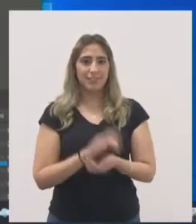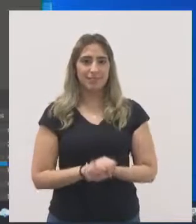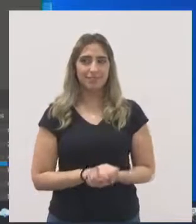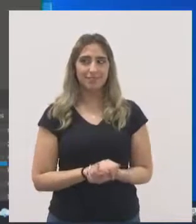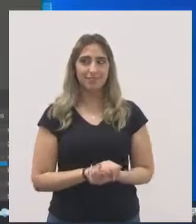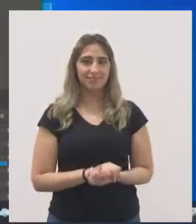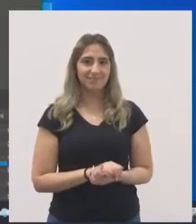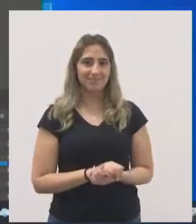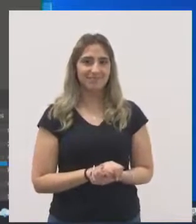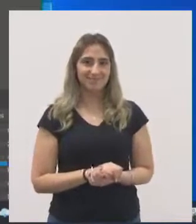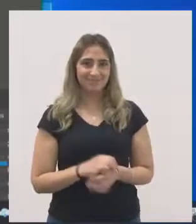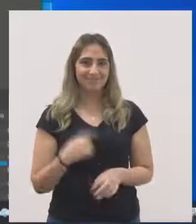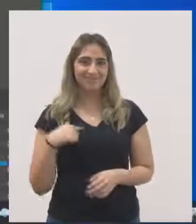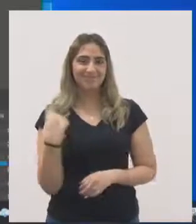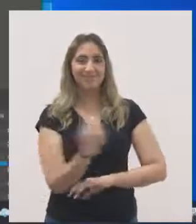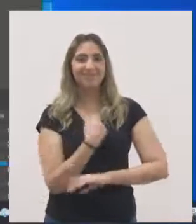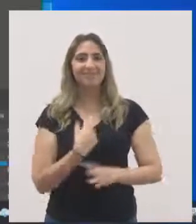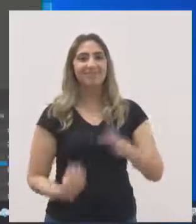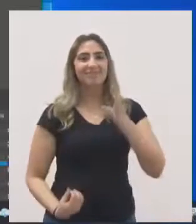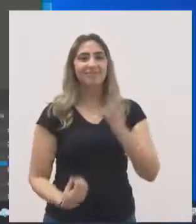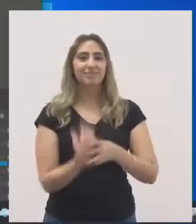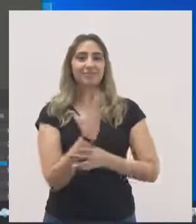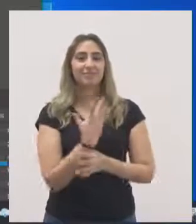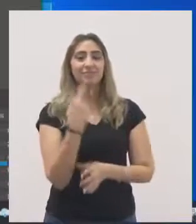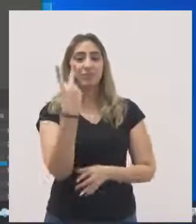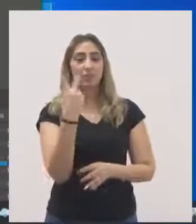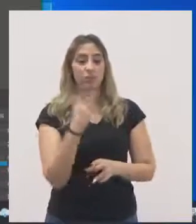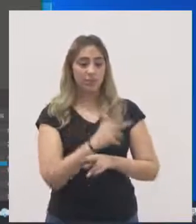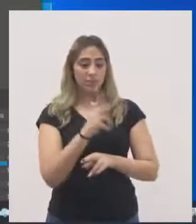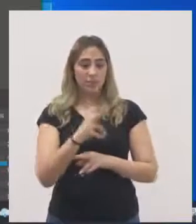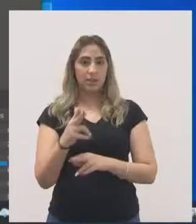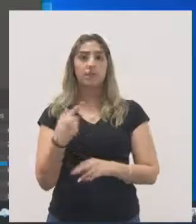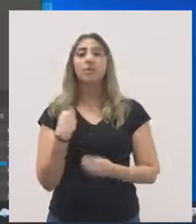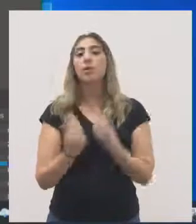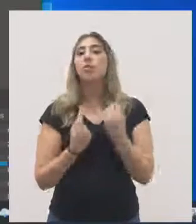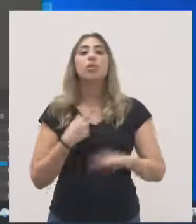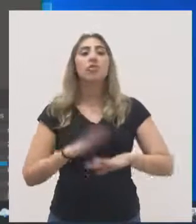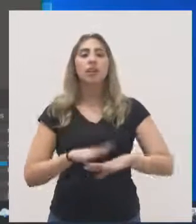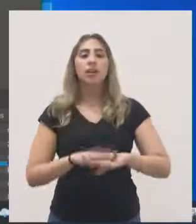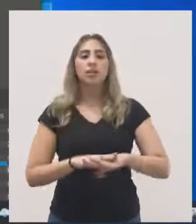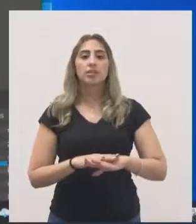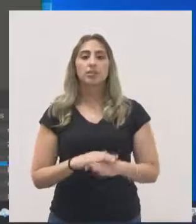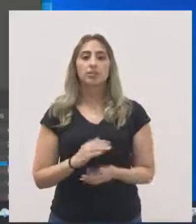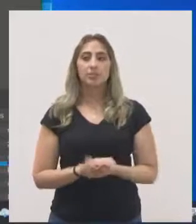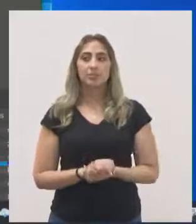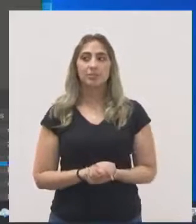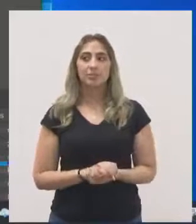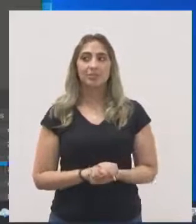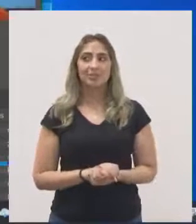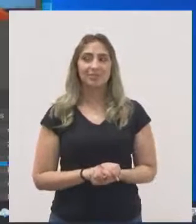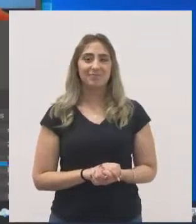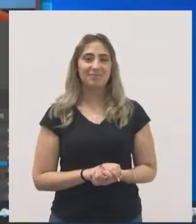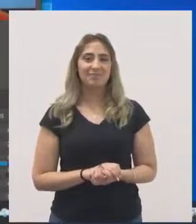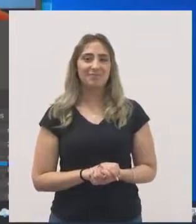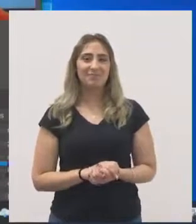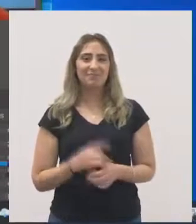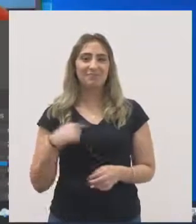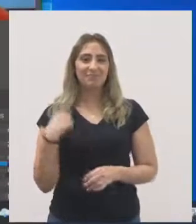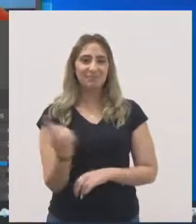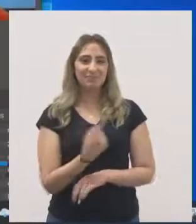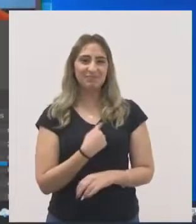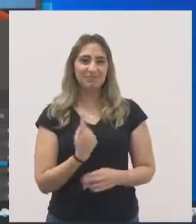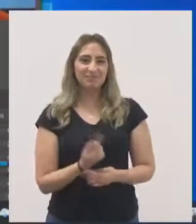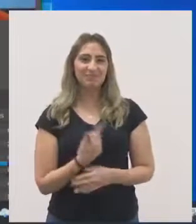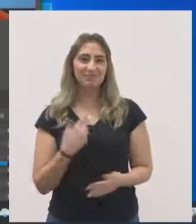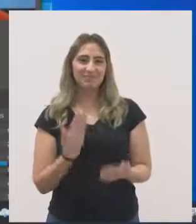no OBS. Então, eu criei duas cenas. Como que eu faço? Já está funcionando. Eu venho aqui em modo